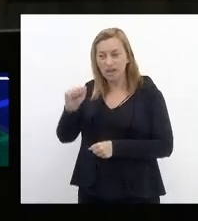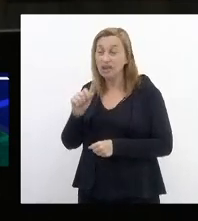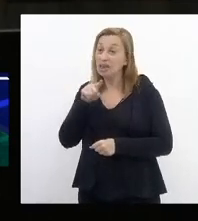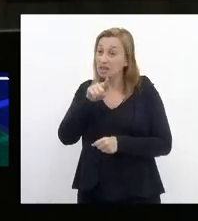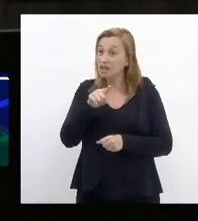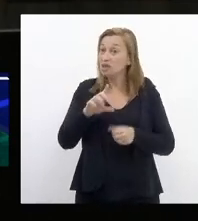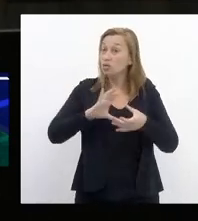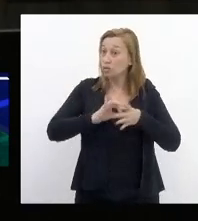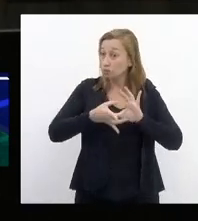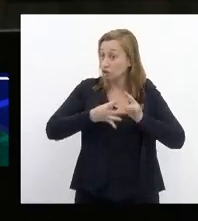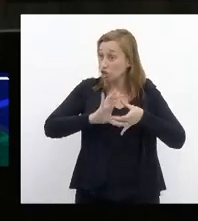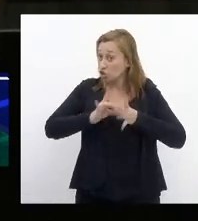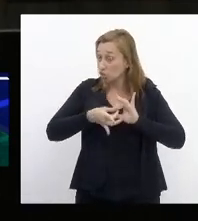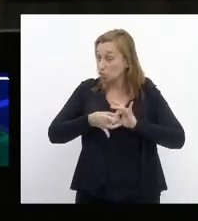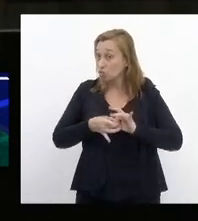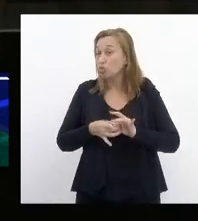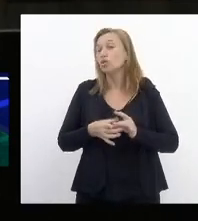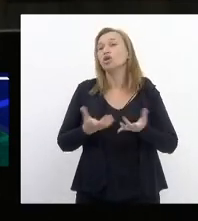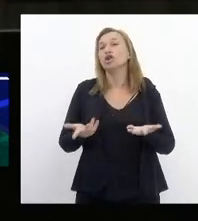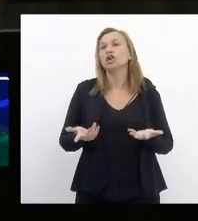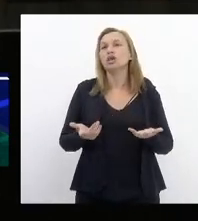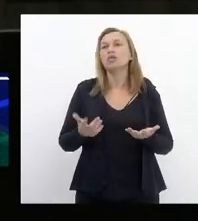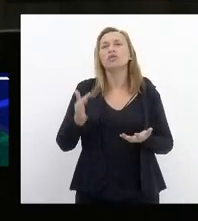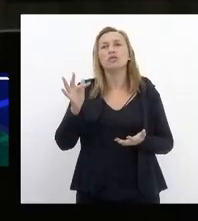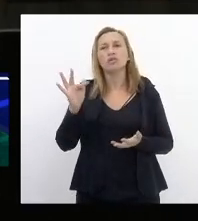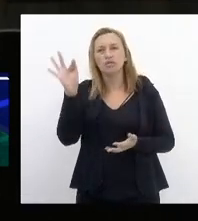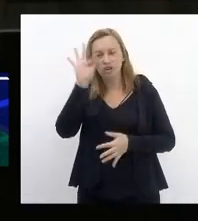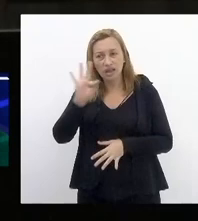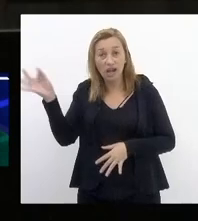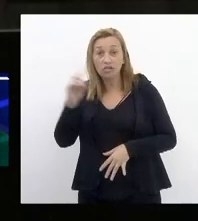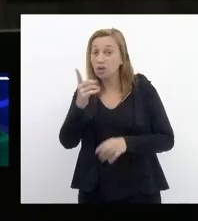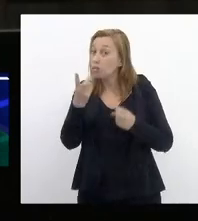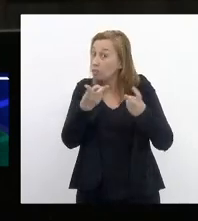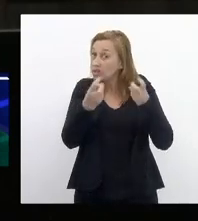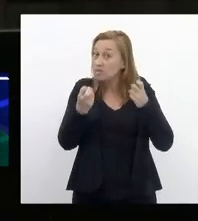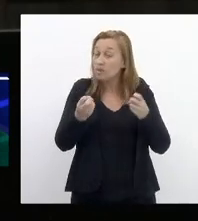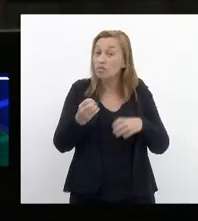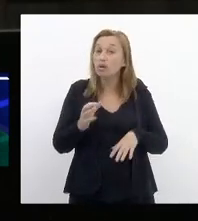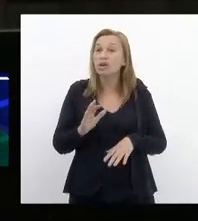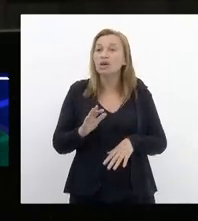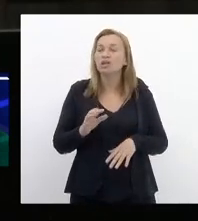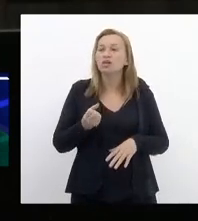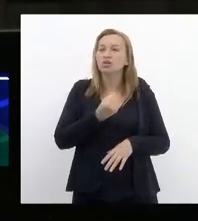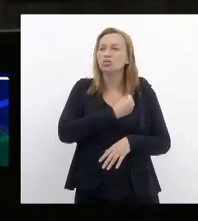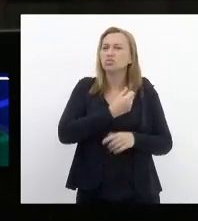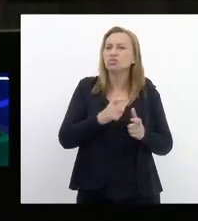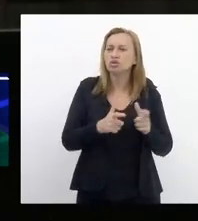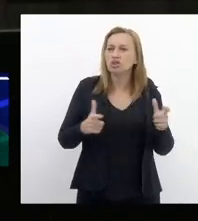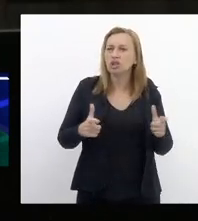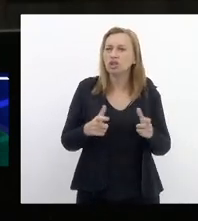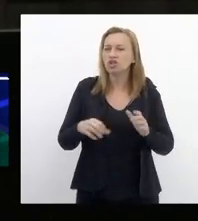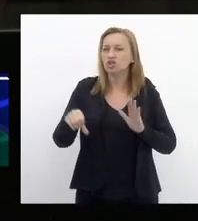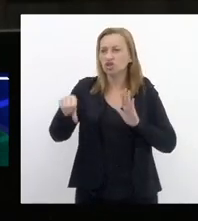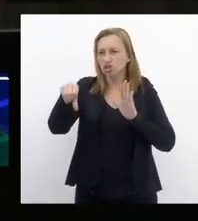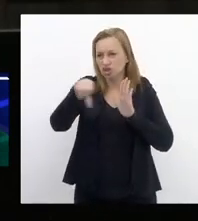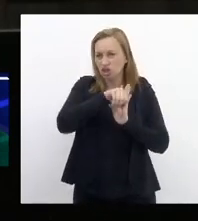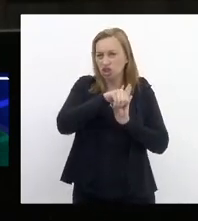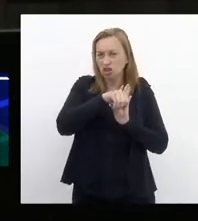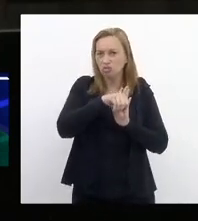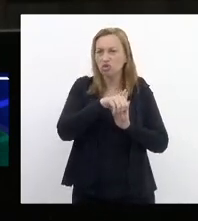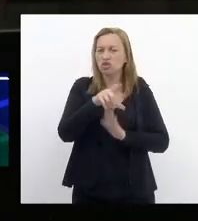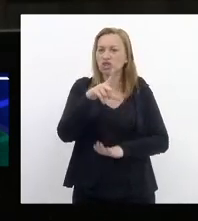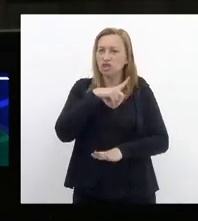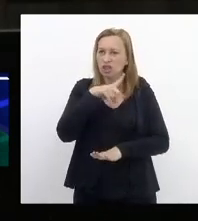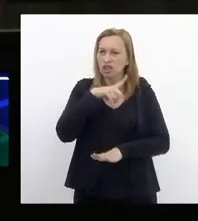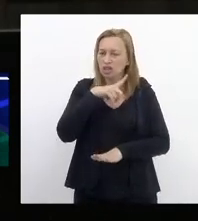contexto que o legislador federal não se apercebeu que a maioria dos crimes que seriam alcançados